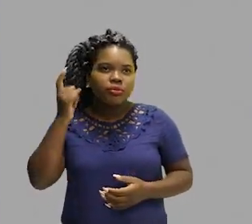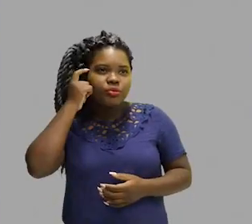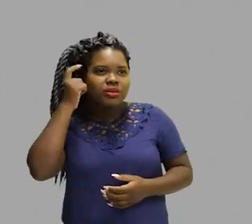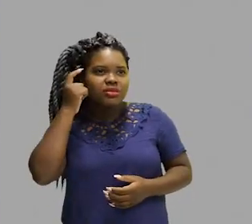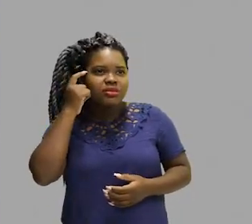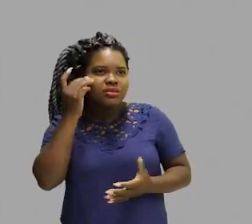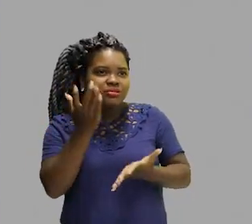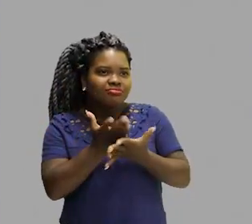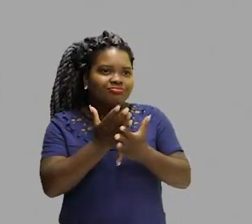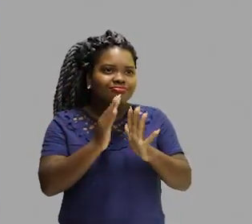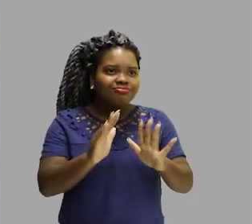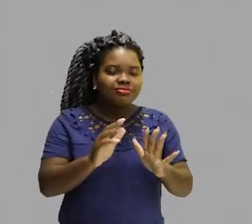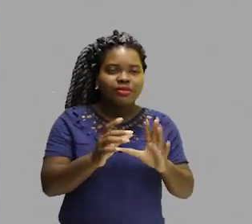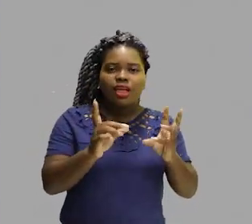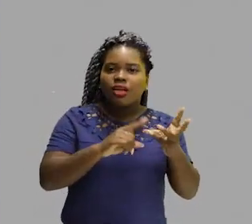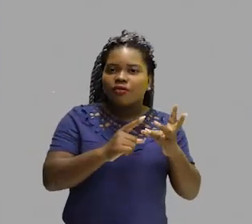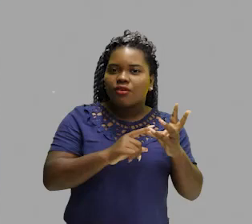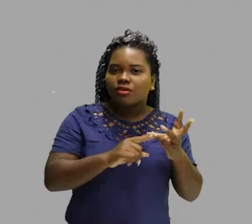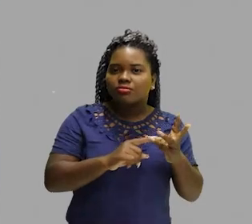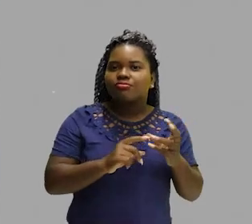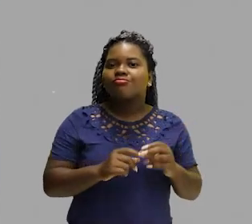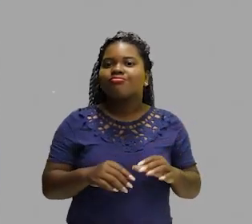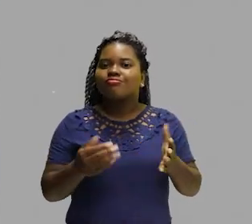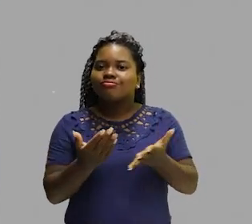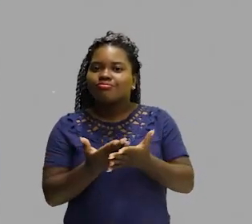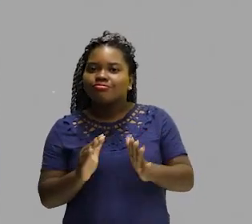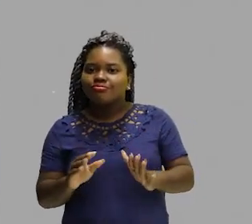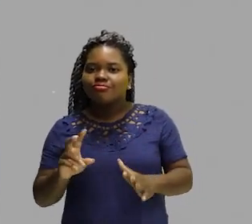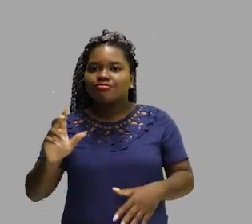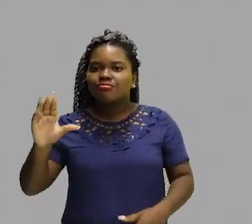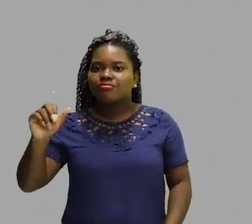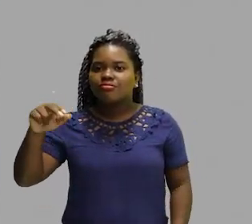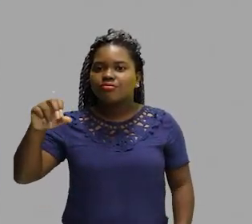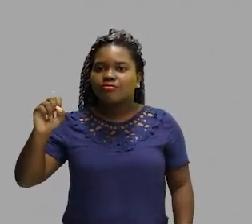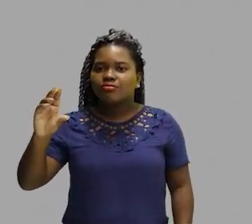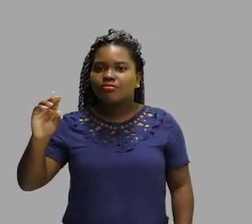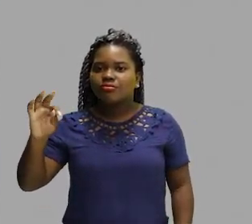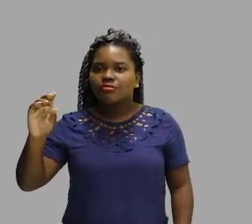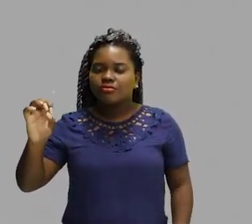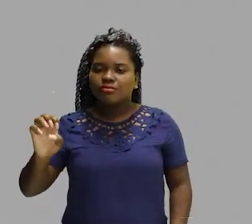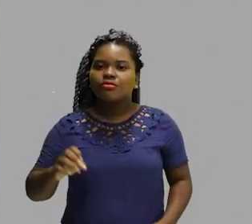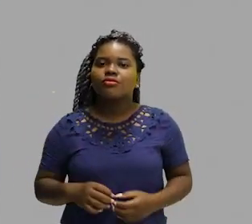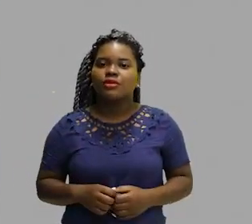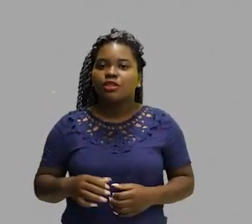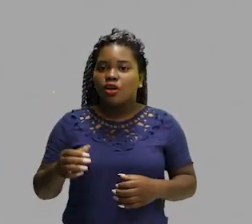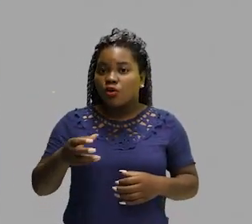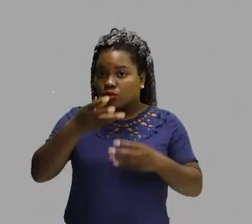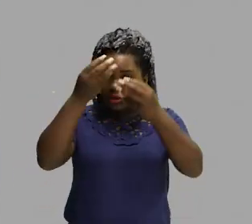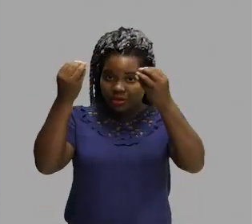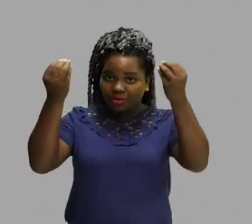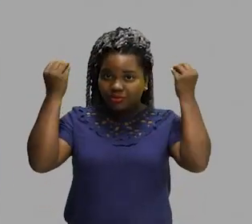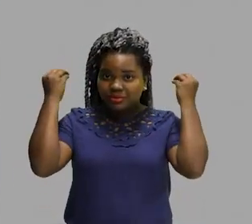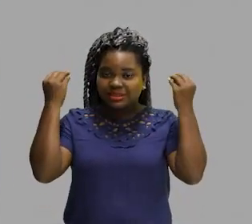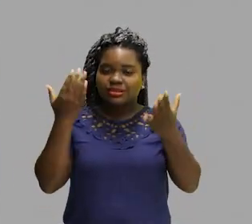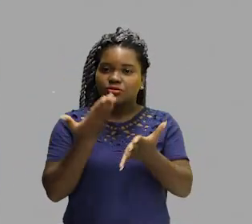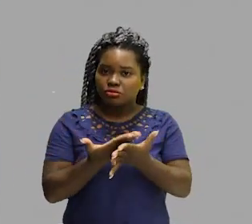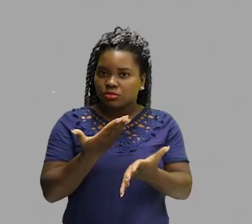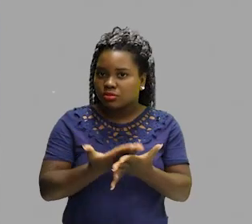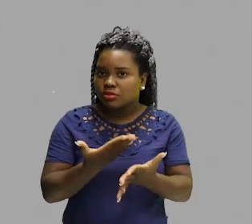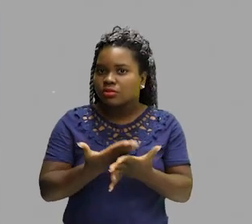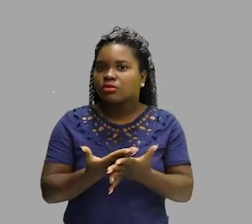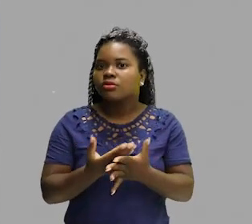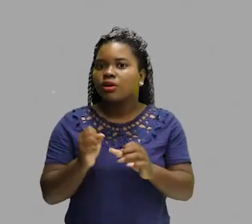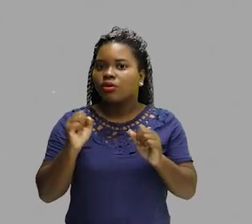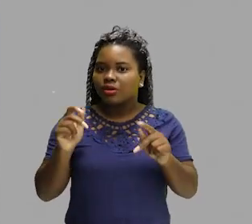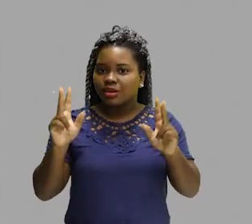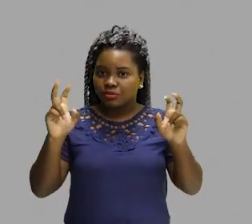consoante. Junta também, tá? Então deu para entender aí. Não esqueça de rever esse assunto aí na sua escola com o seu professor. É um assunto